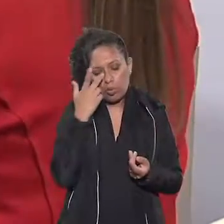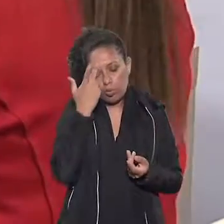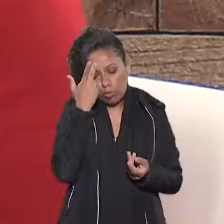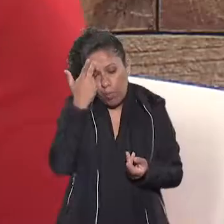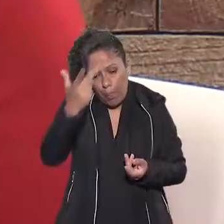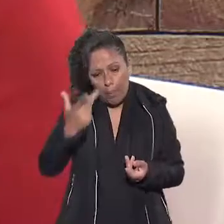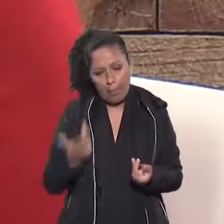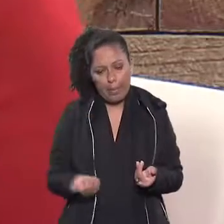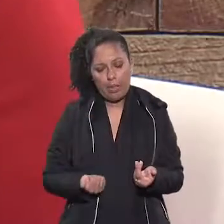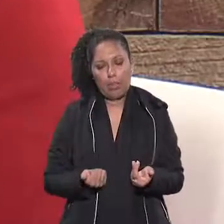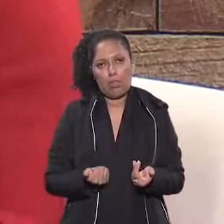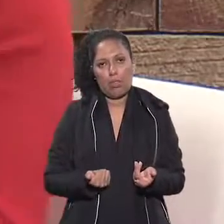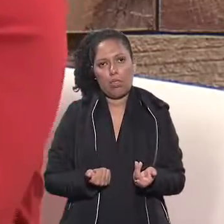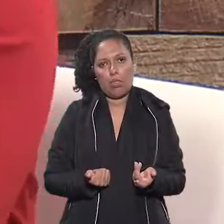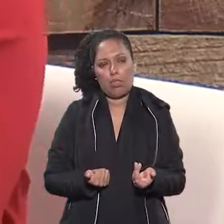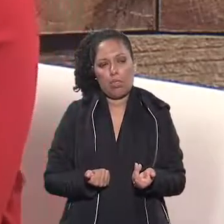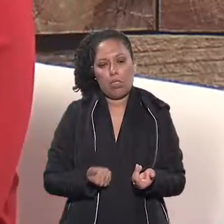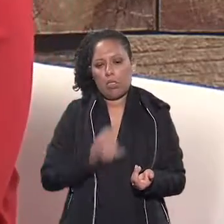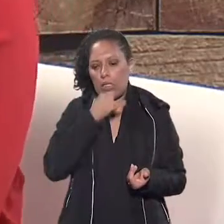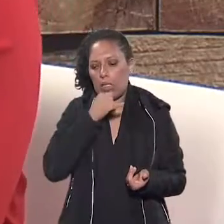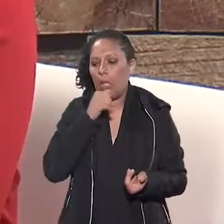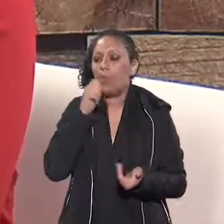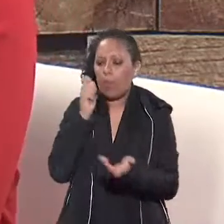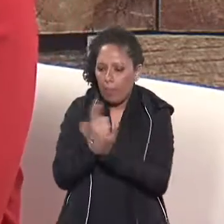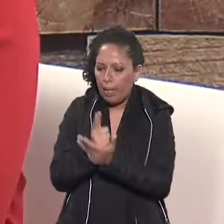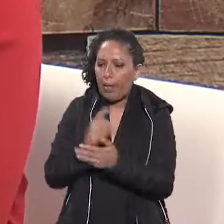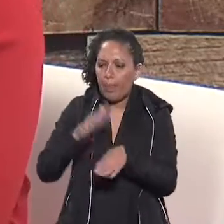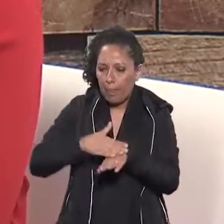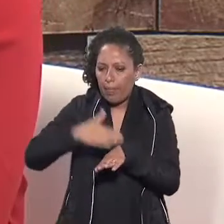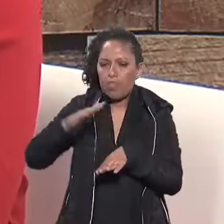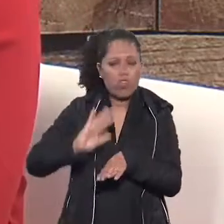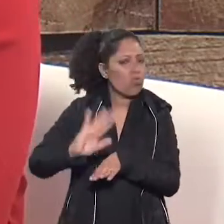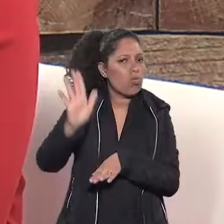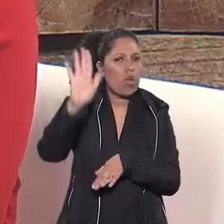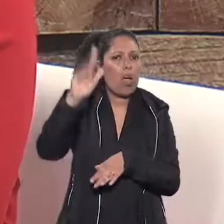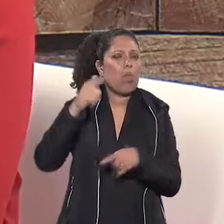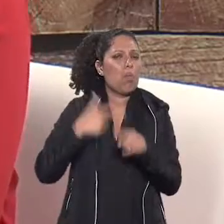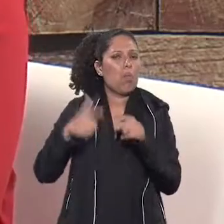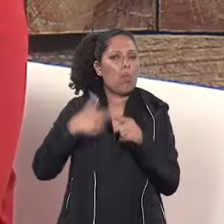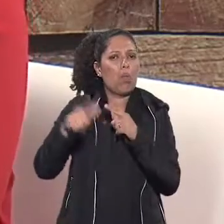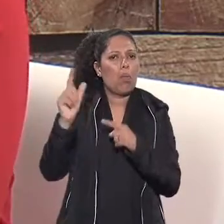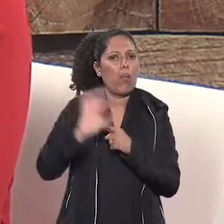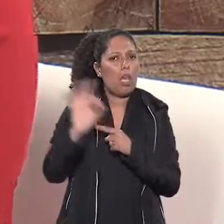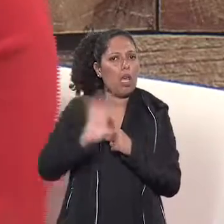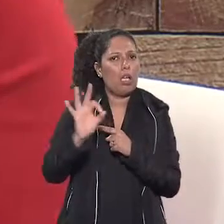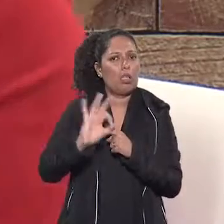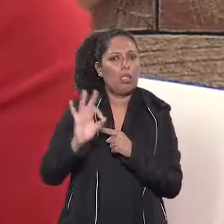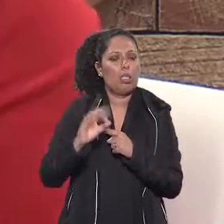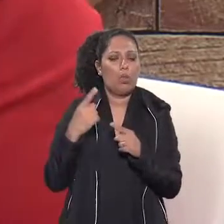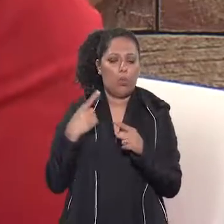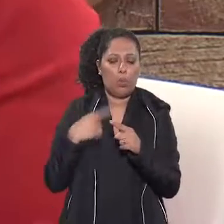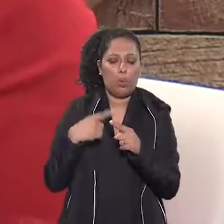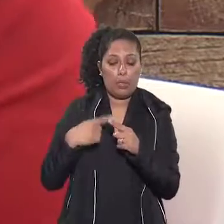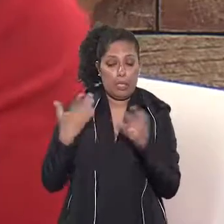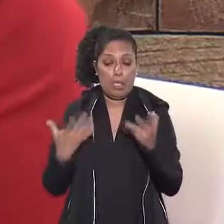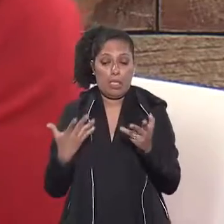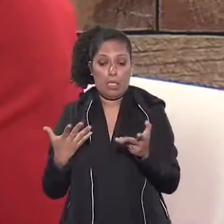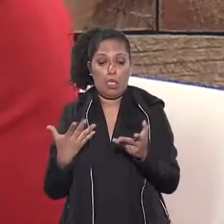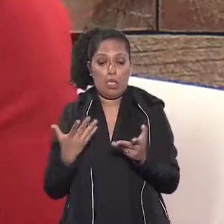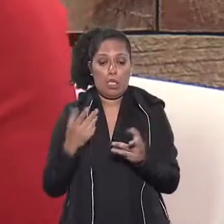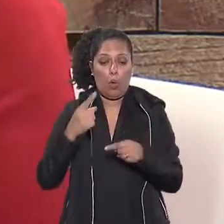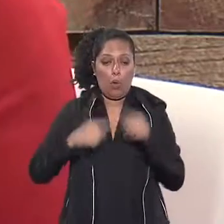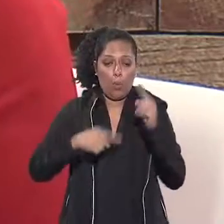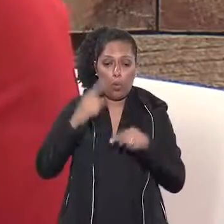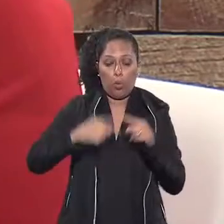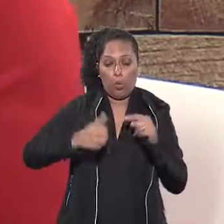que pensa, mesmo que precise pagar um pouco mais caro, se for necessário, né, para ter um produto